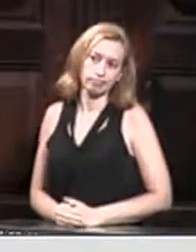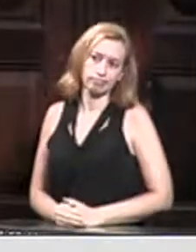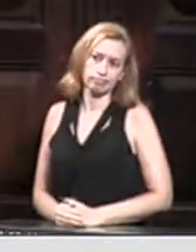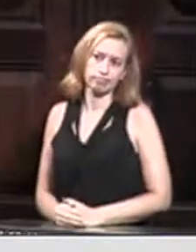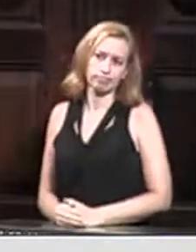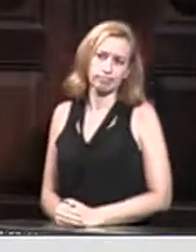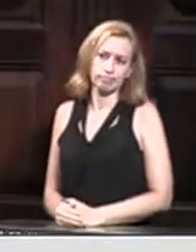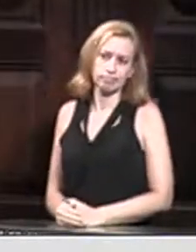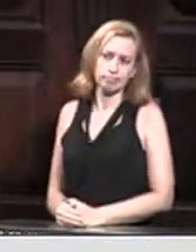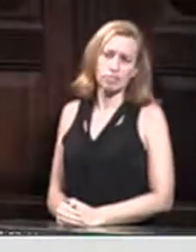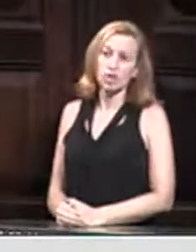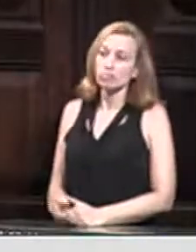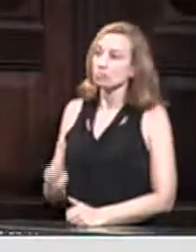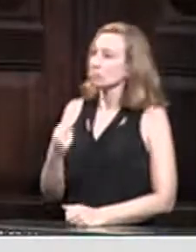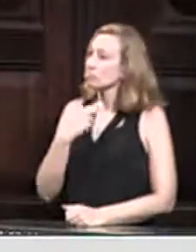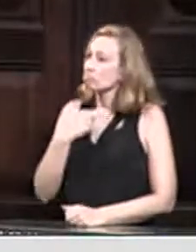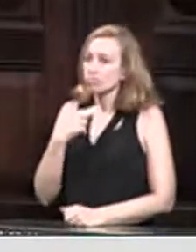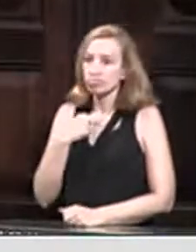E não podemos